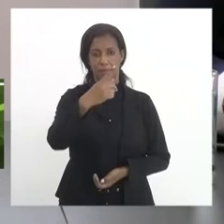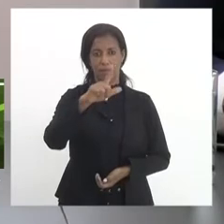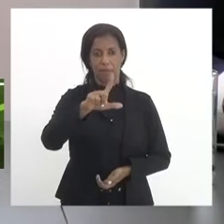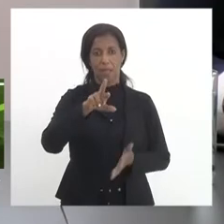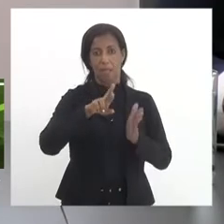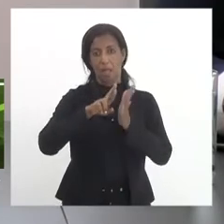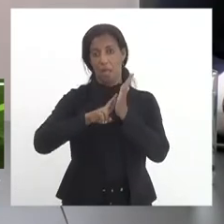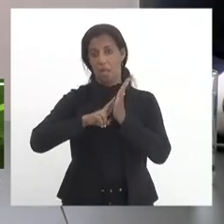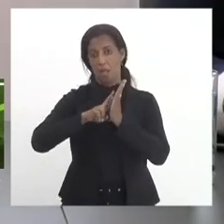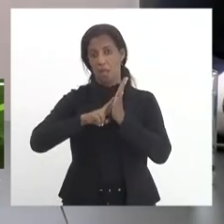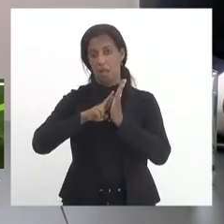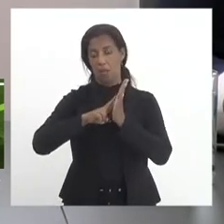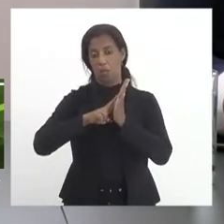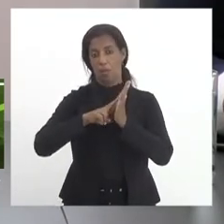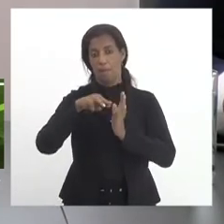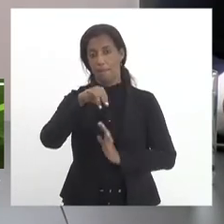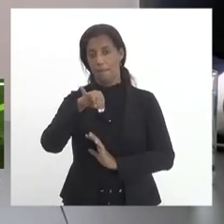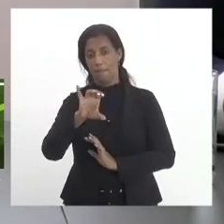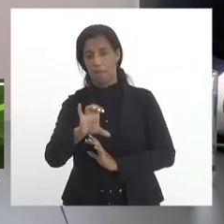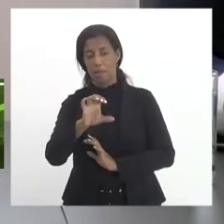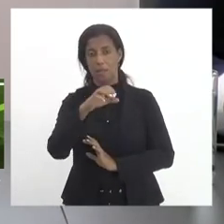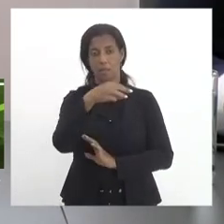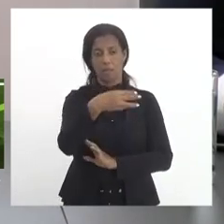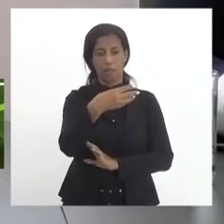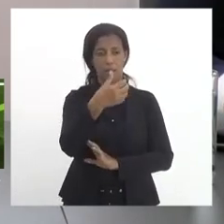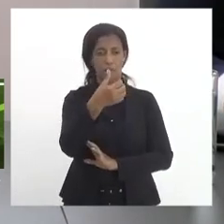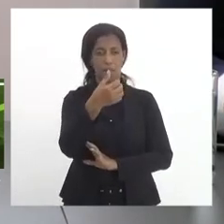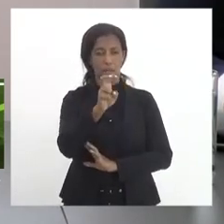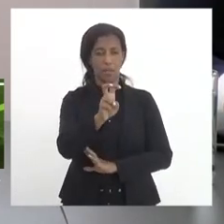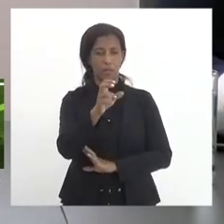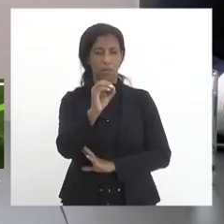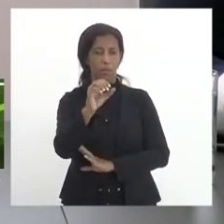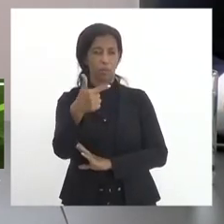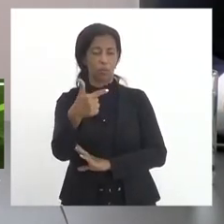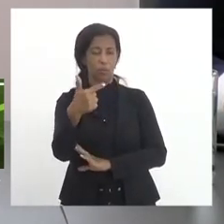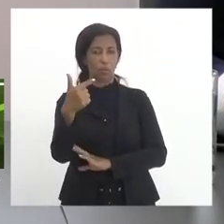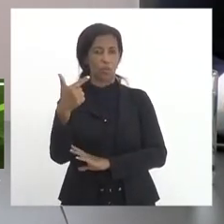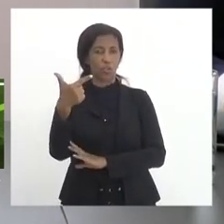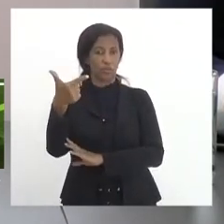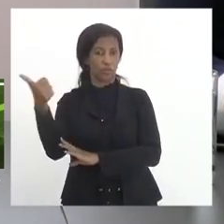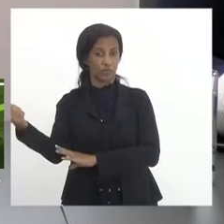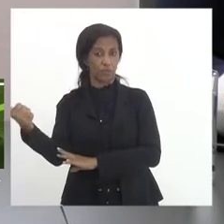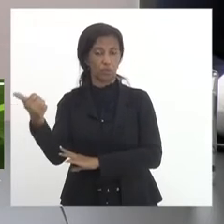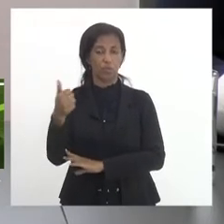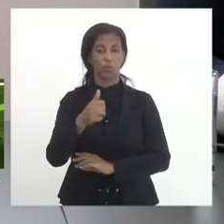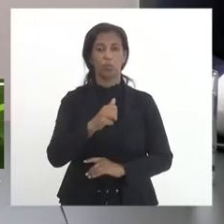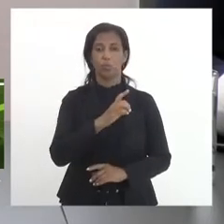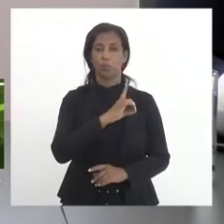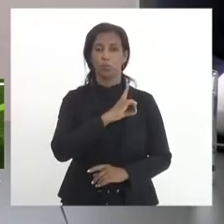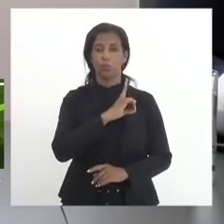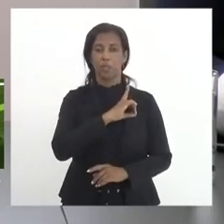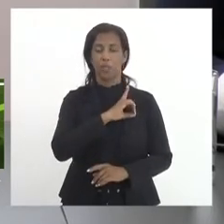Relator, deputado Carlos Mink, projeto de lei 3508/2021, autoria do deputado delegado Carlos Augusto.